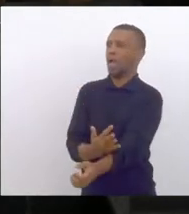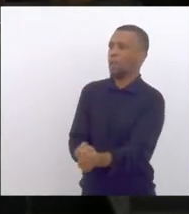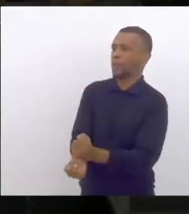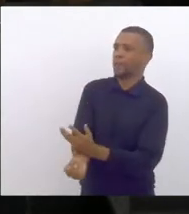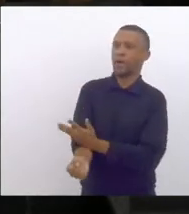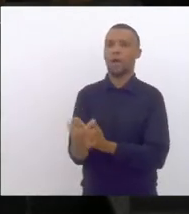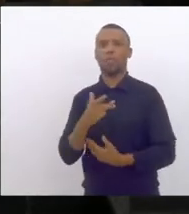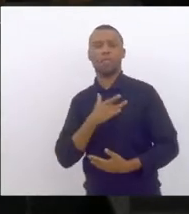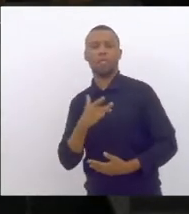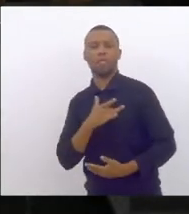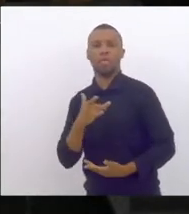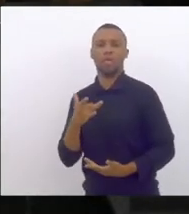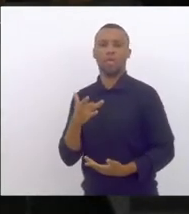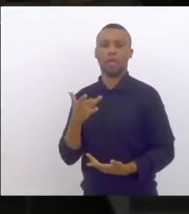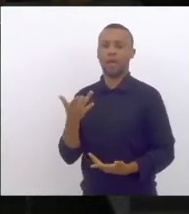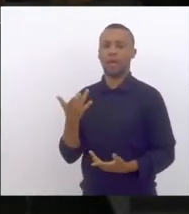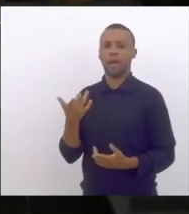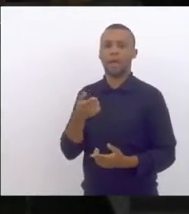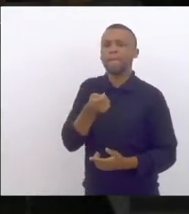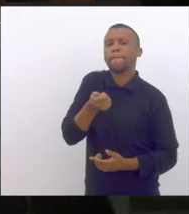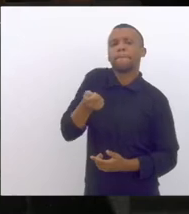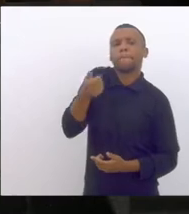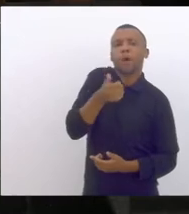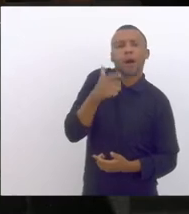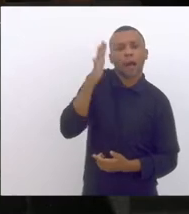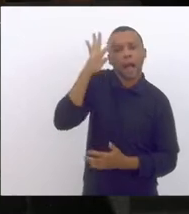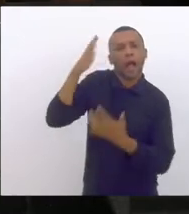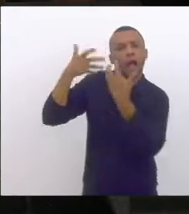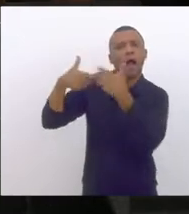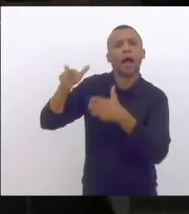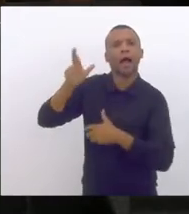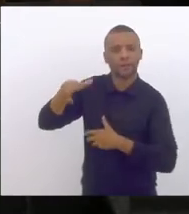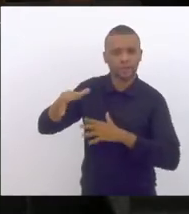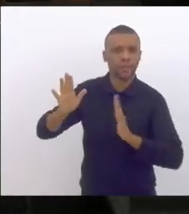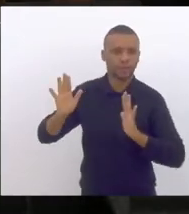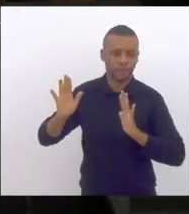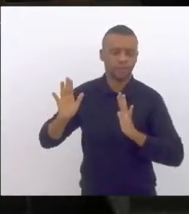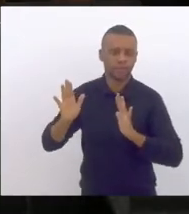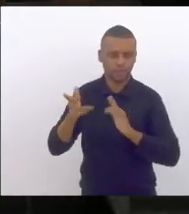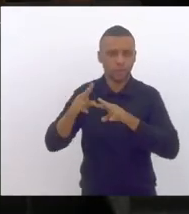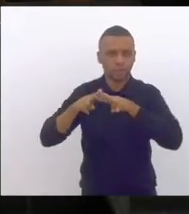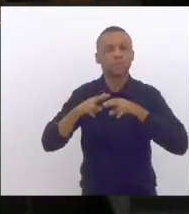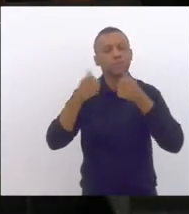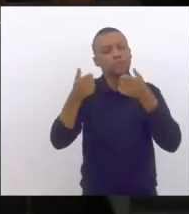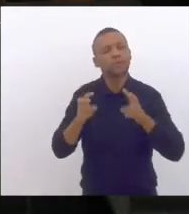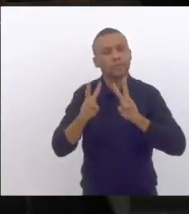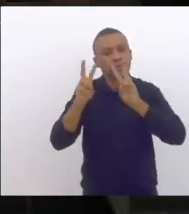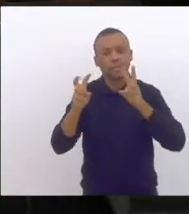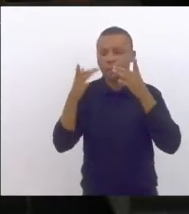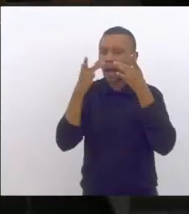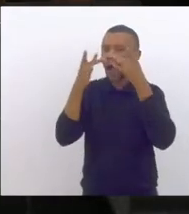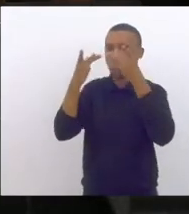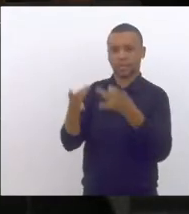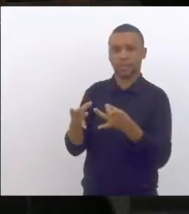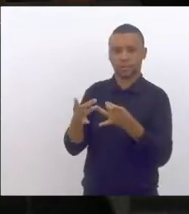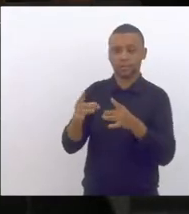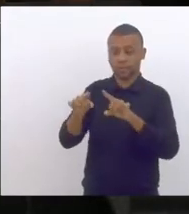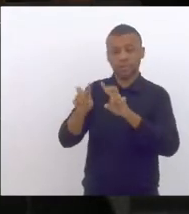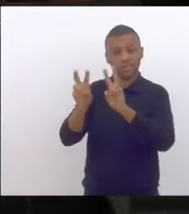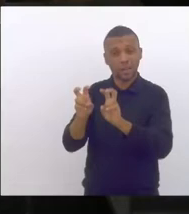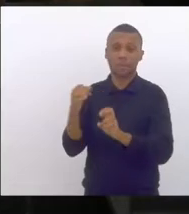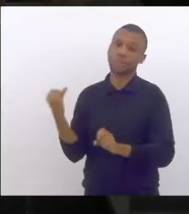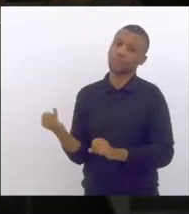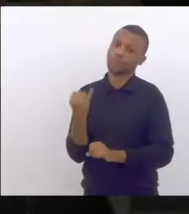razão então também estamos chamando atenção sobre esse tema porque é um tema relevante